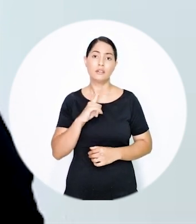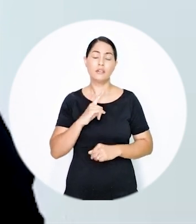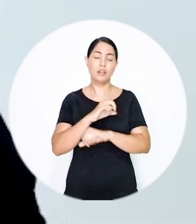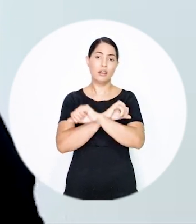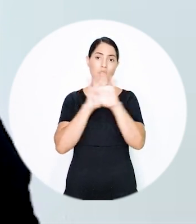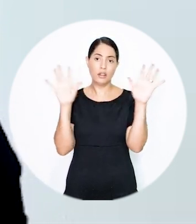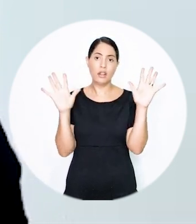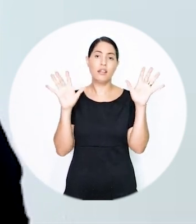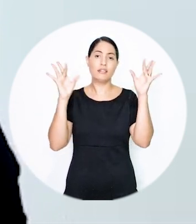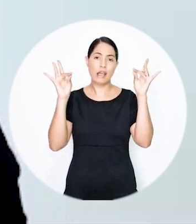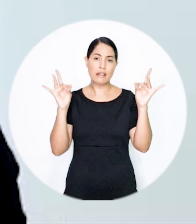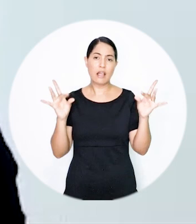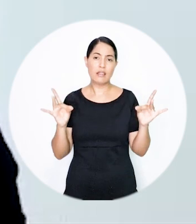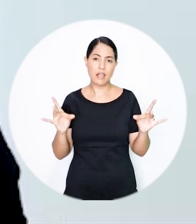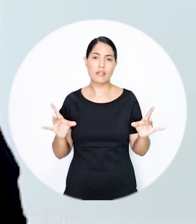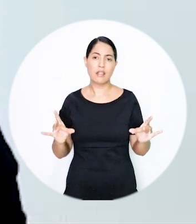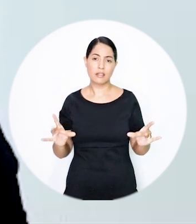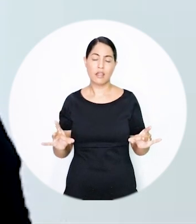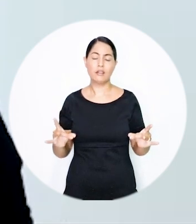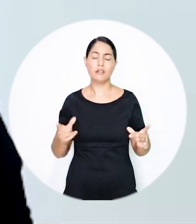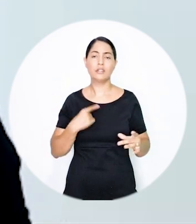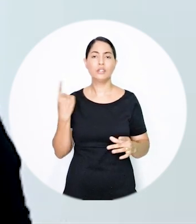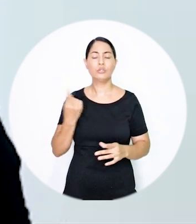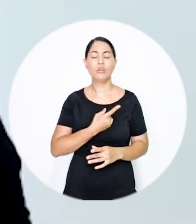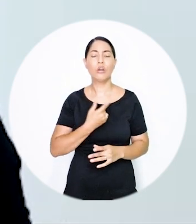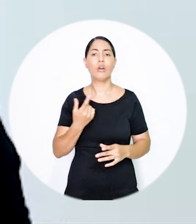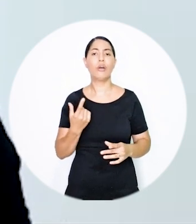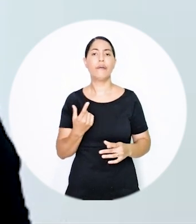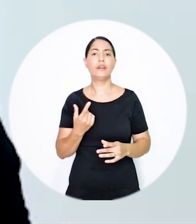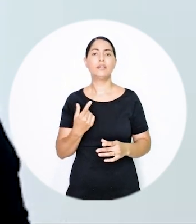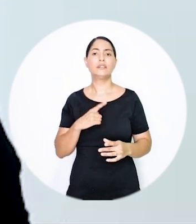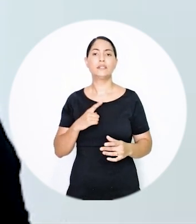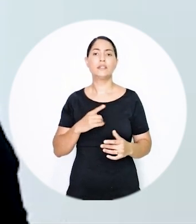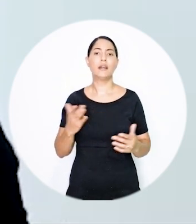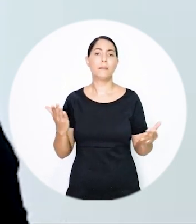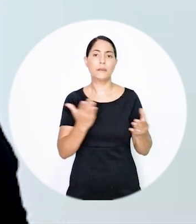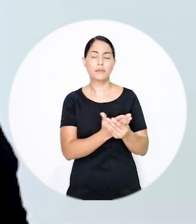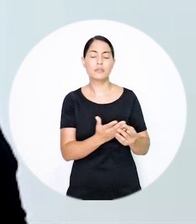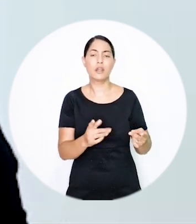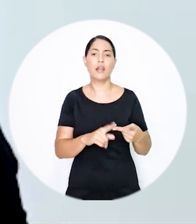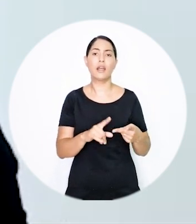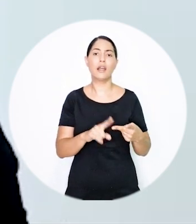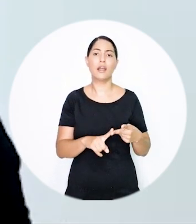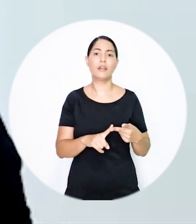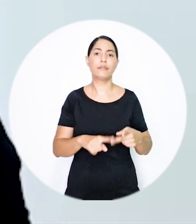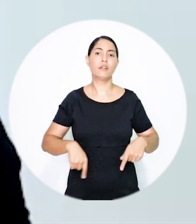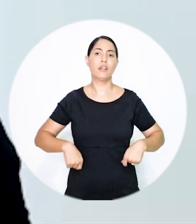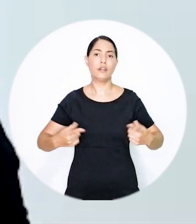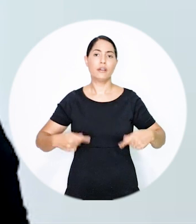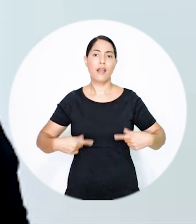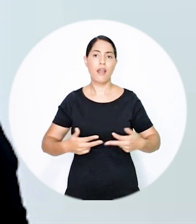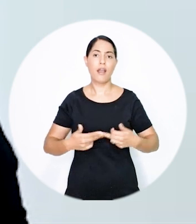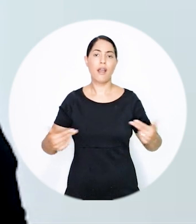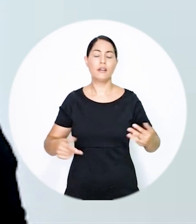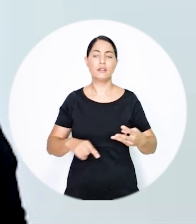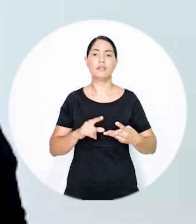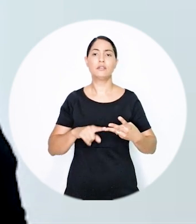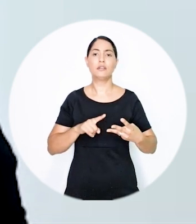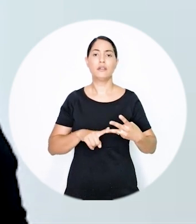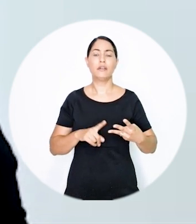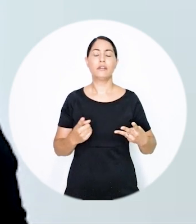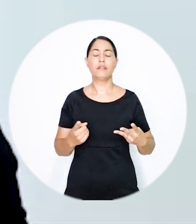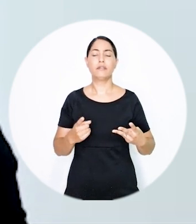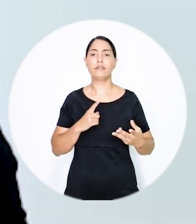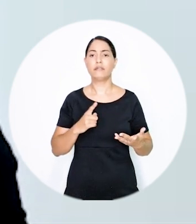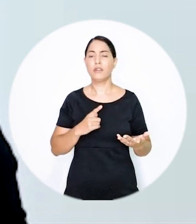da transparência. Um portal com detalhes acerca daquilo que a gente gasta, com o número de processo, com quantitativo